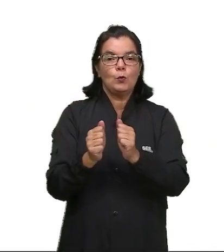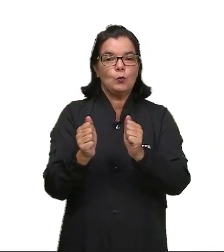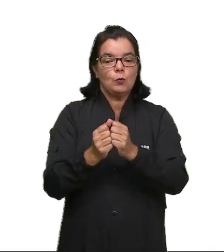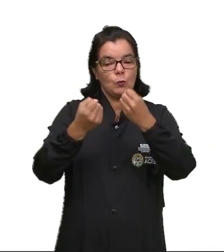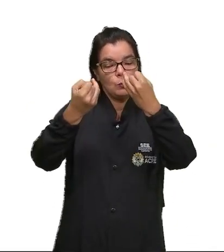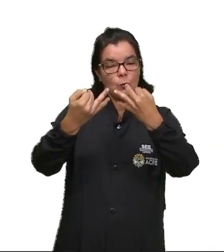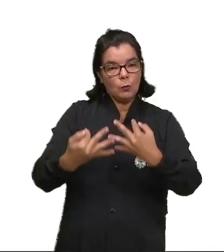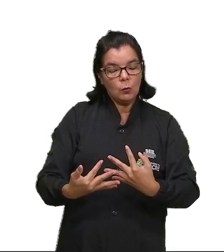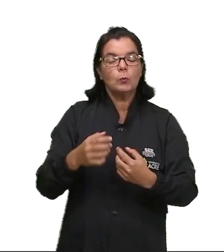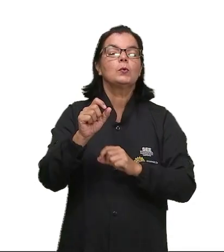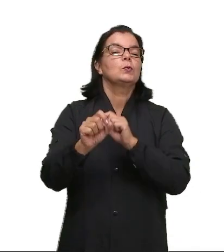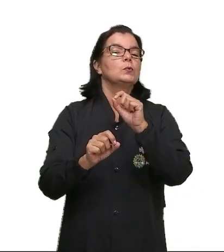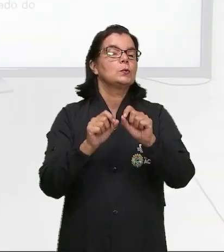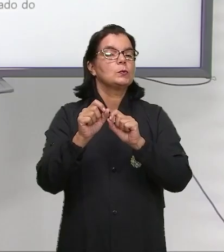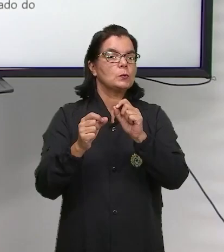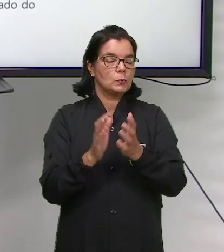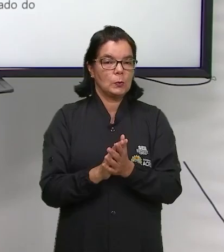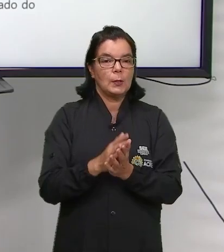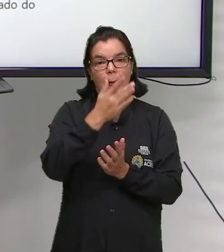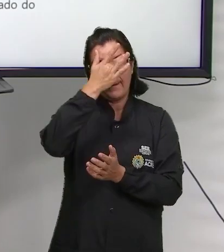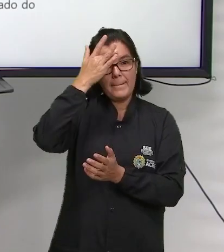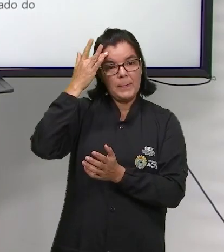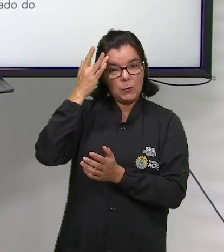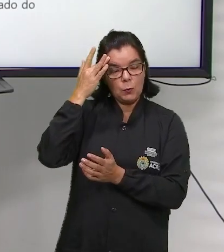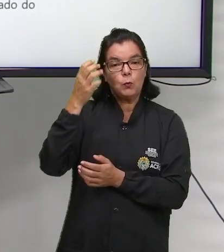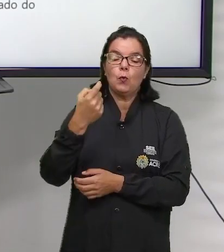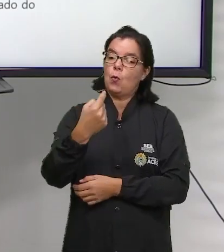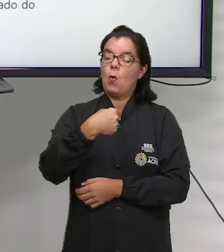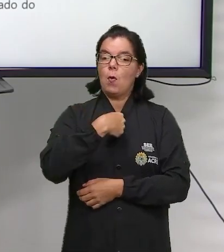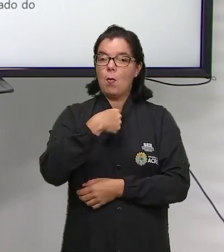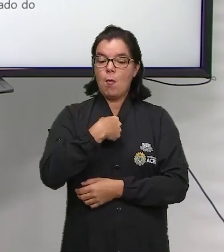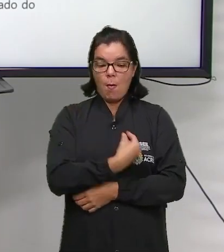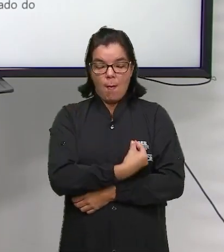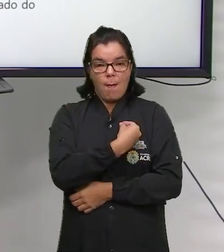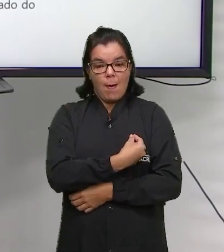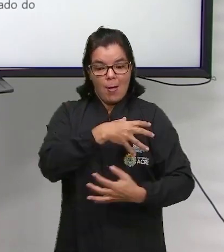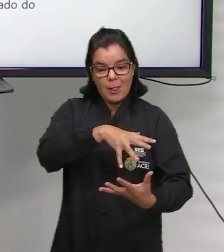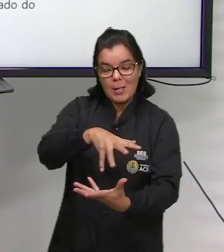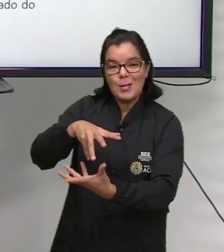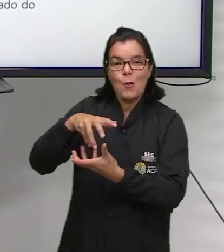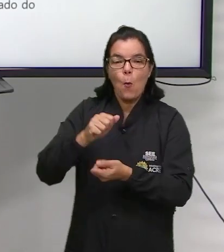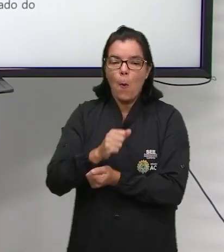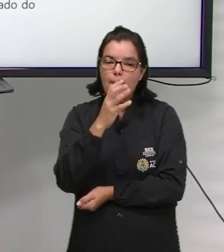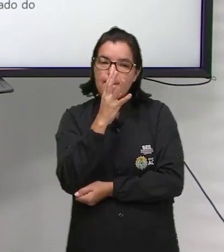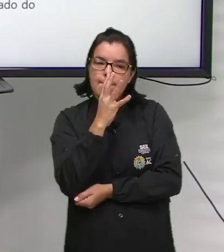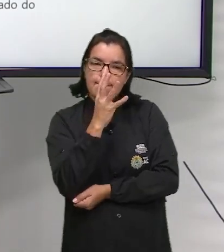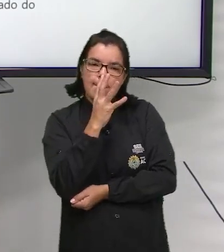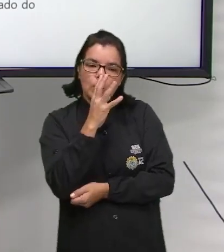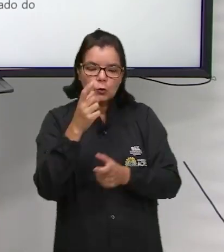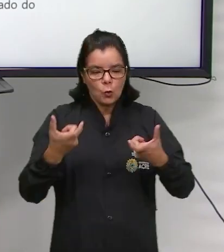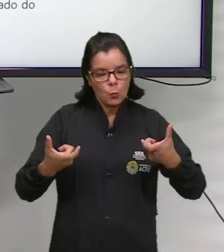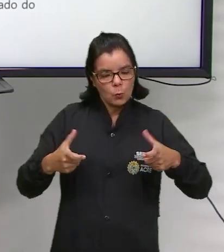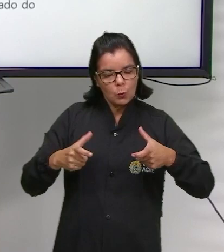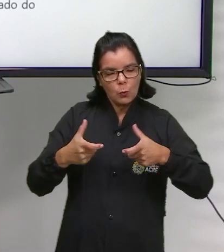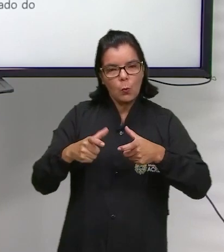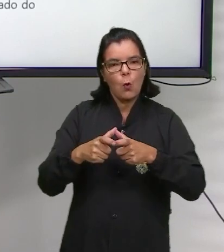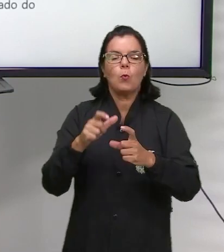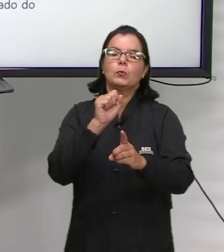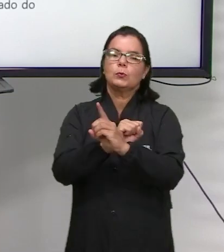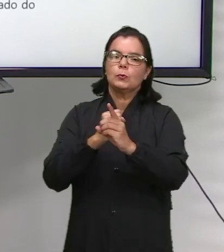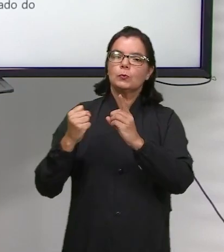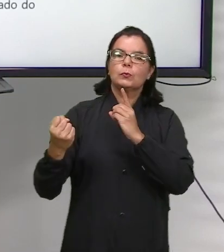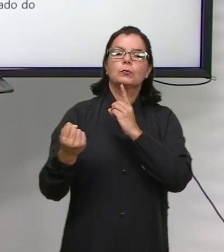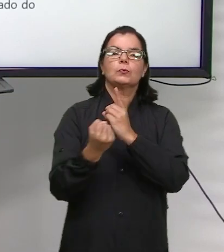falar aqui muito sobre o autor, o eu lírico, presente no mundo, né? Sobre as minorias, os grupos